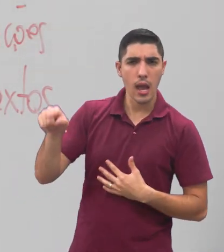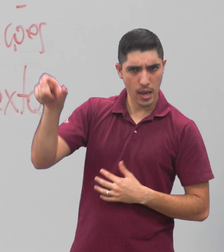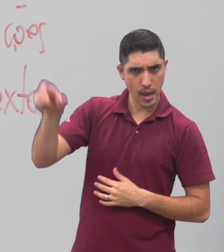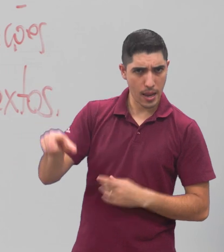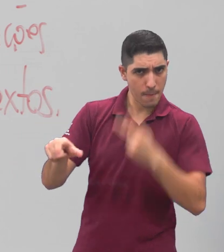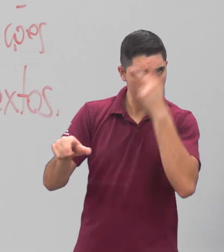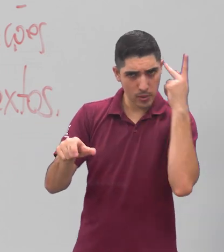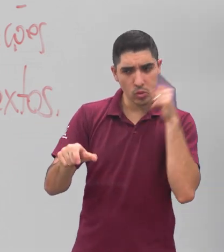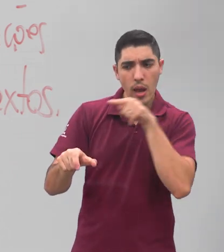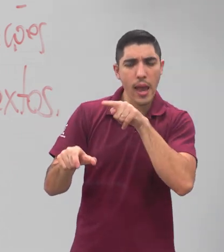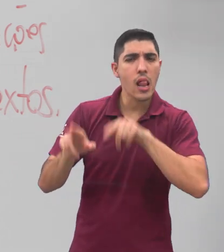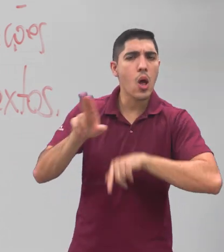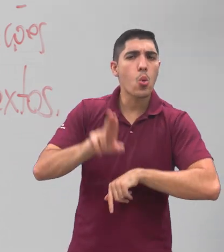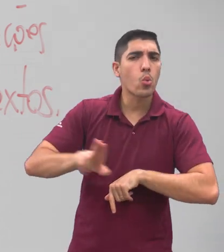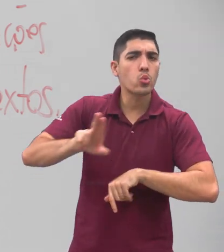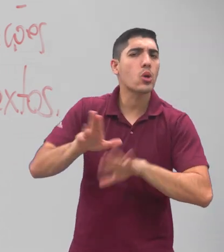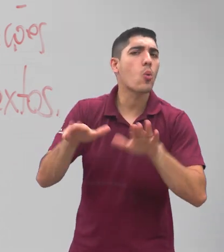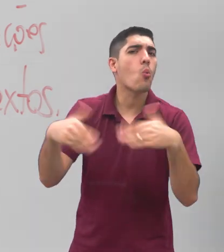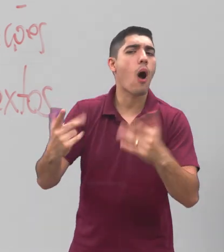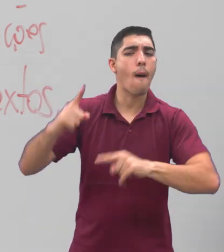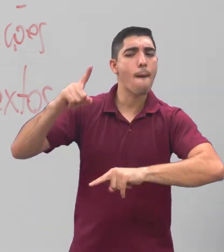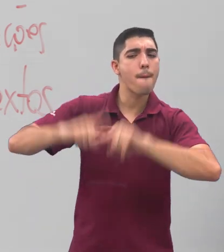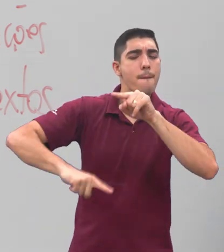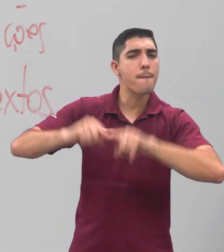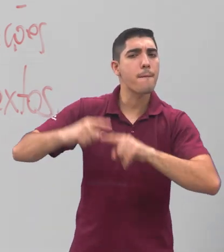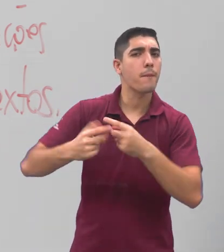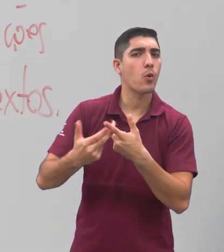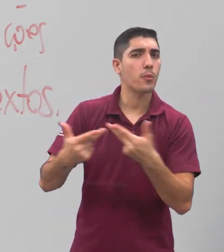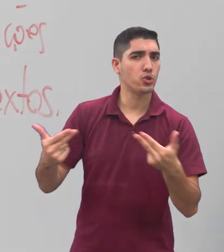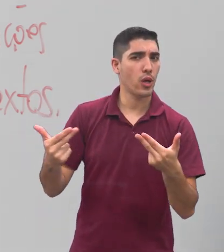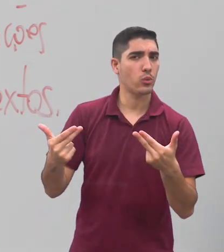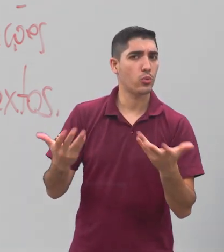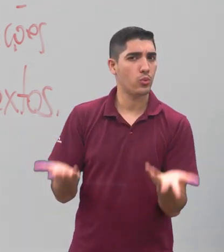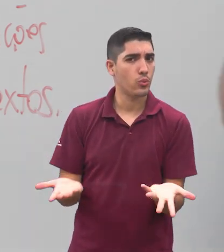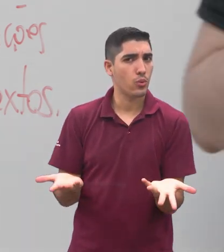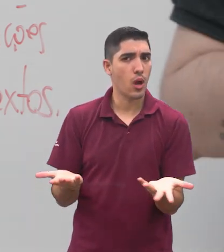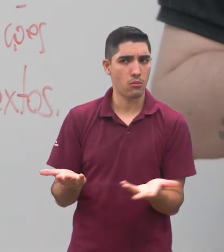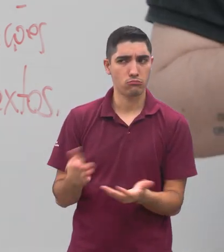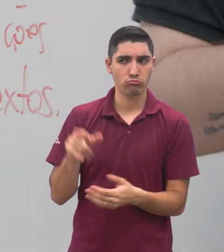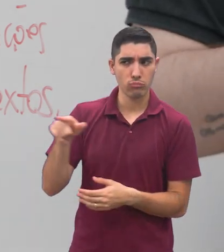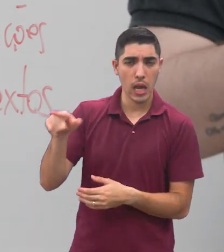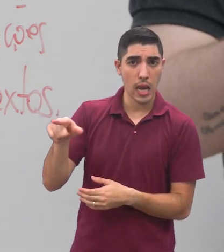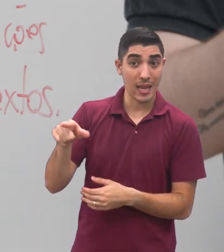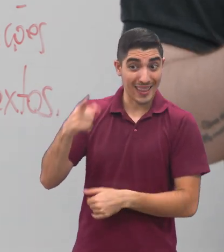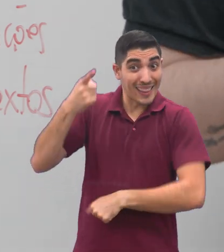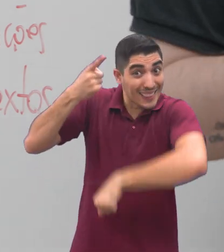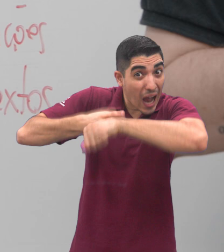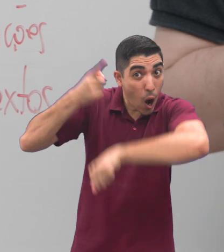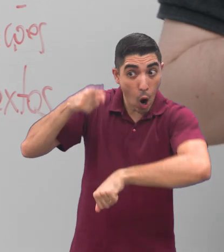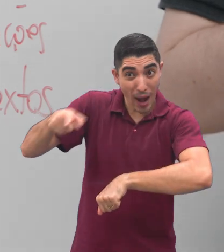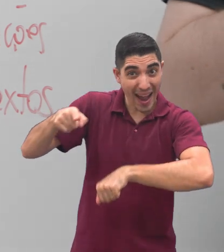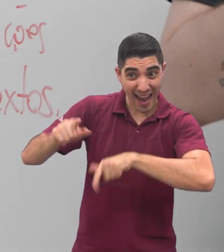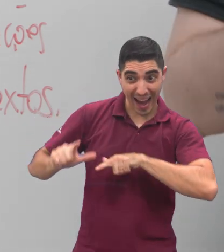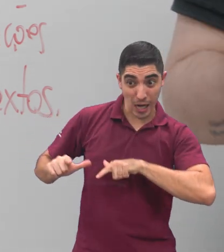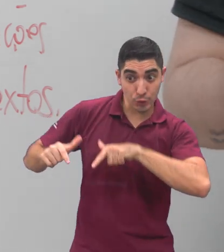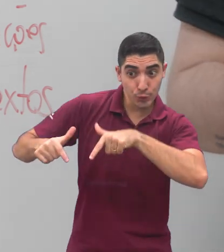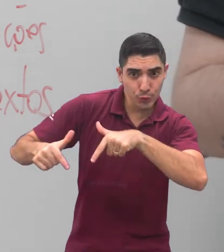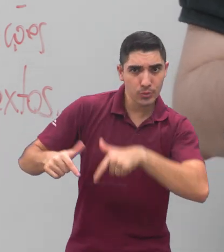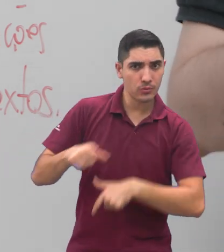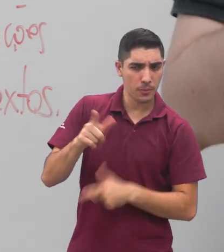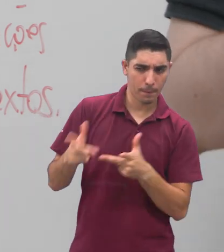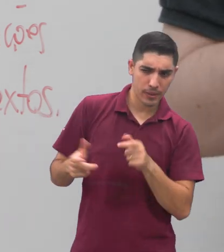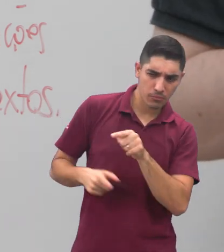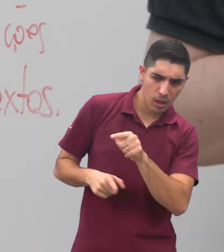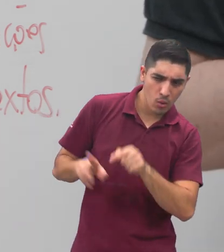essas pessoas usam nesse momento em que elas estão agindo ou elas se apresentam